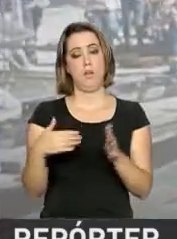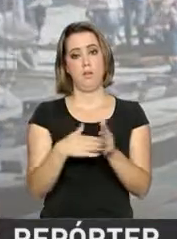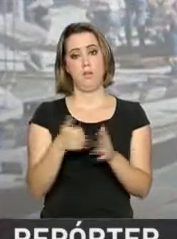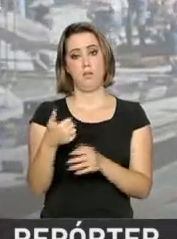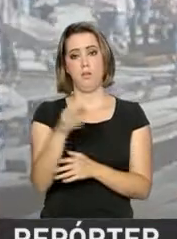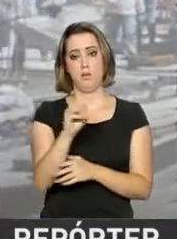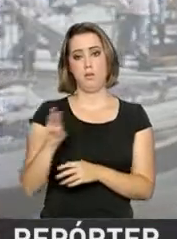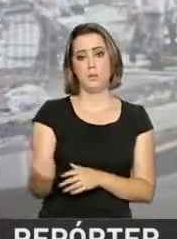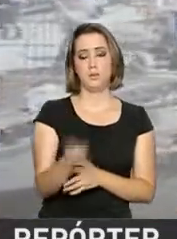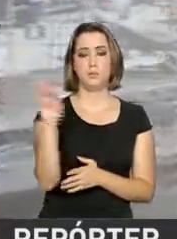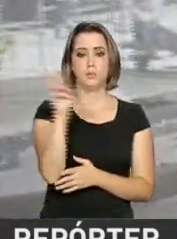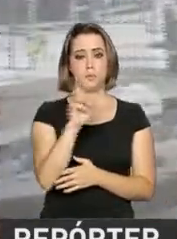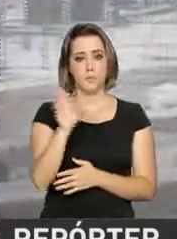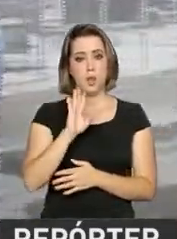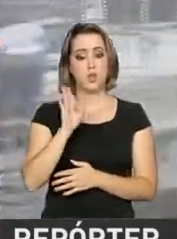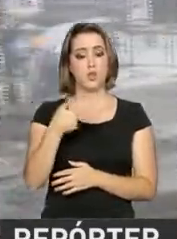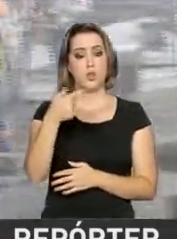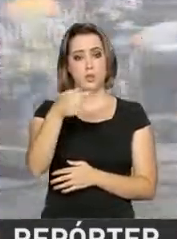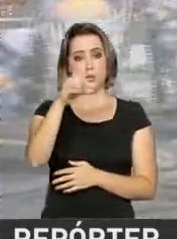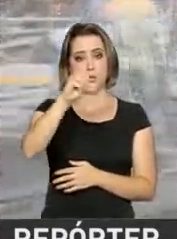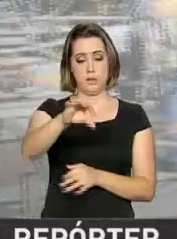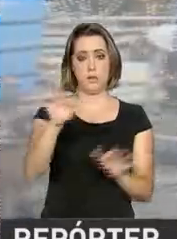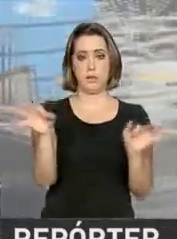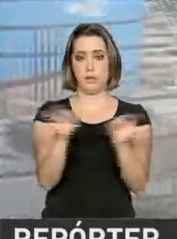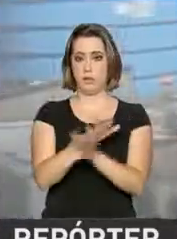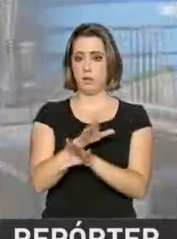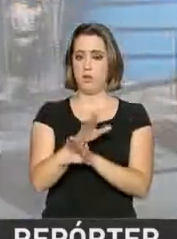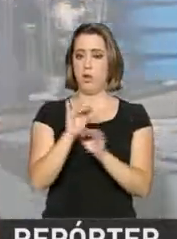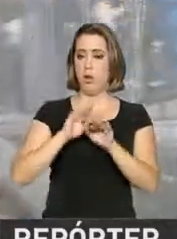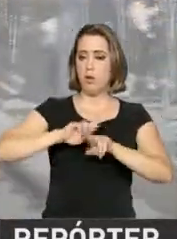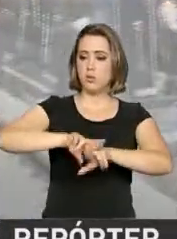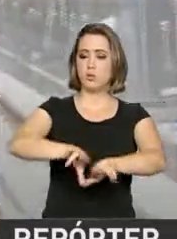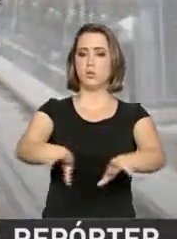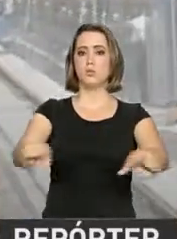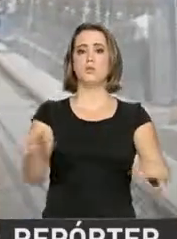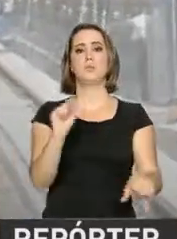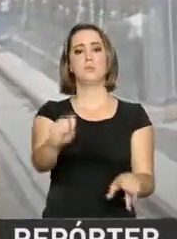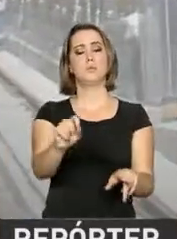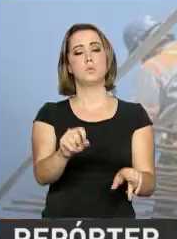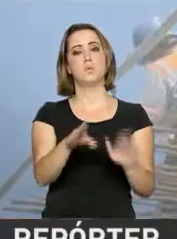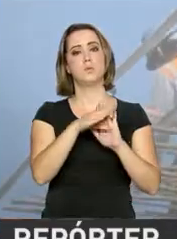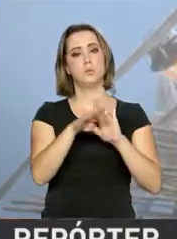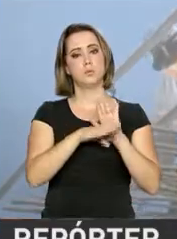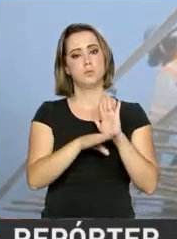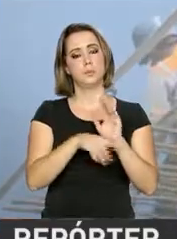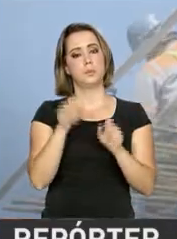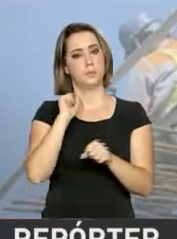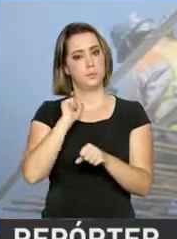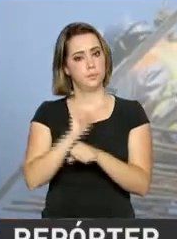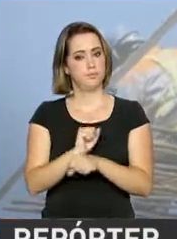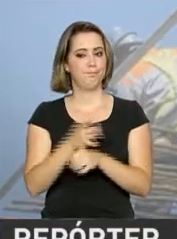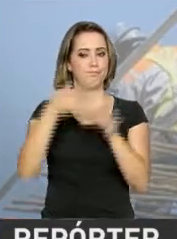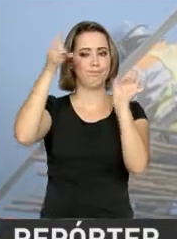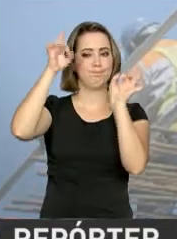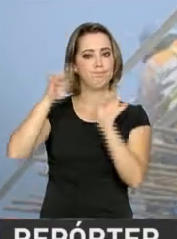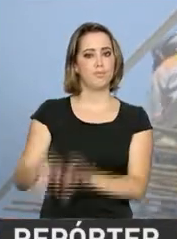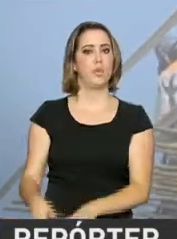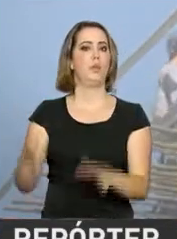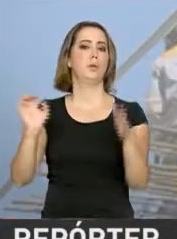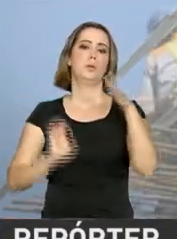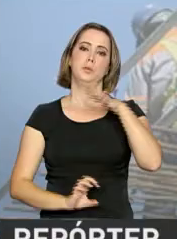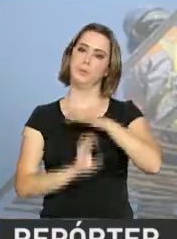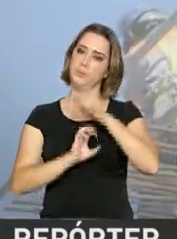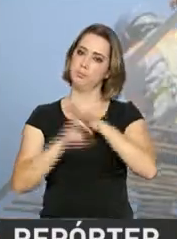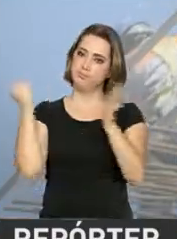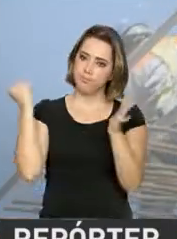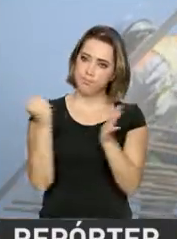total, 79 já foram concluídas. A maior parte dos projetos estava parada por abandono da empresa